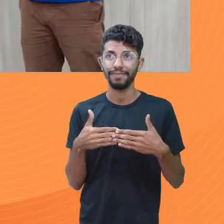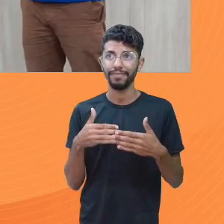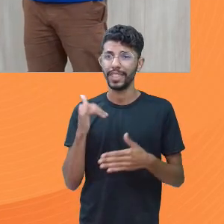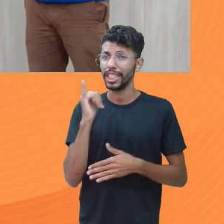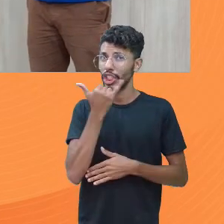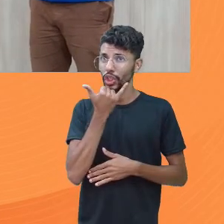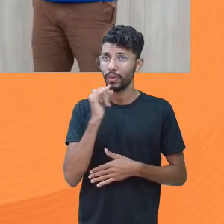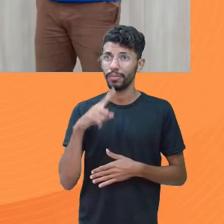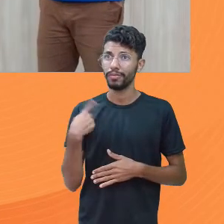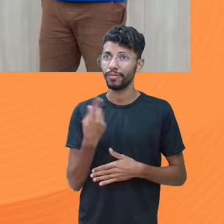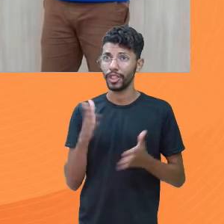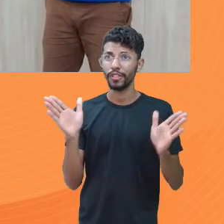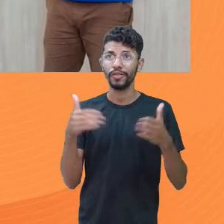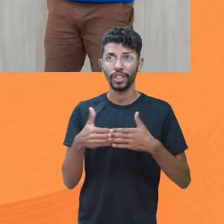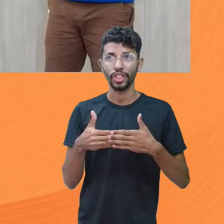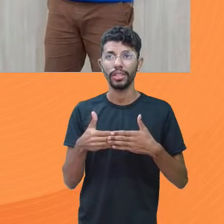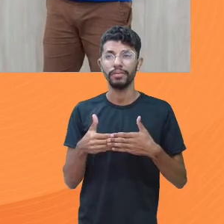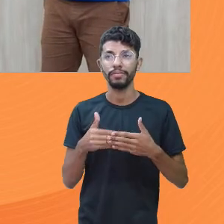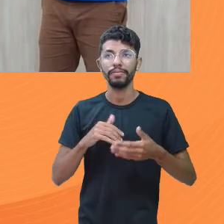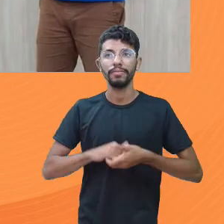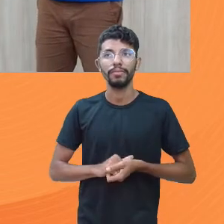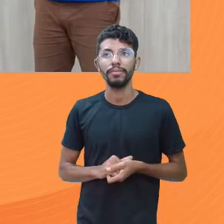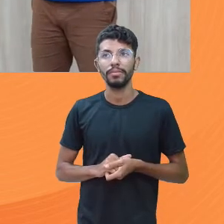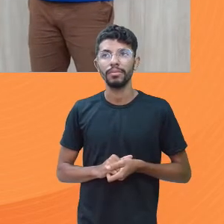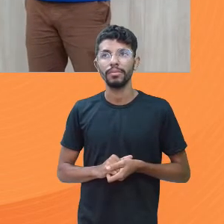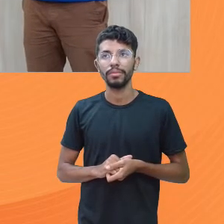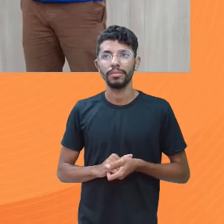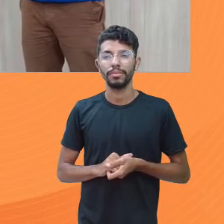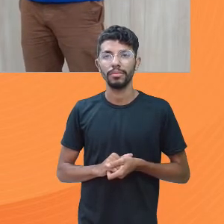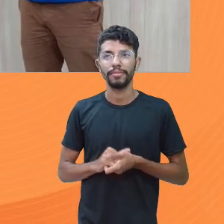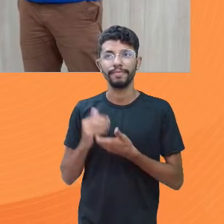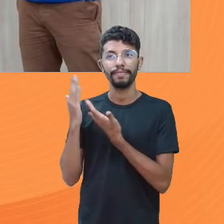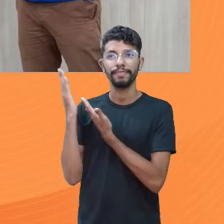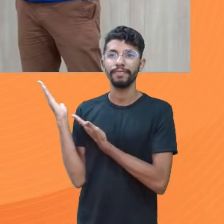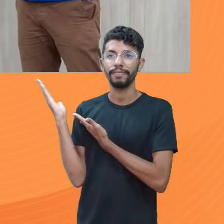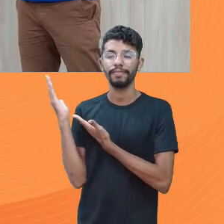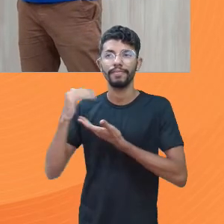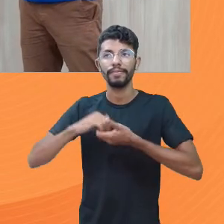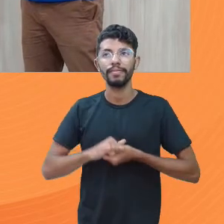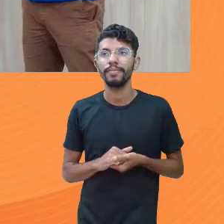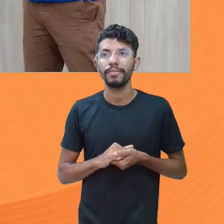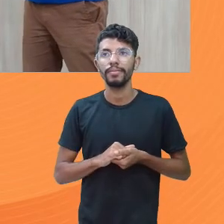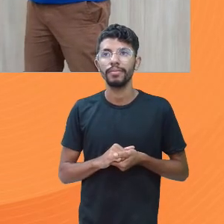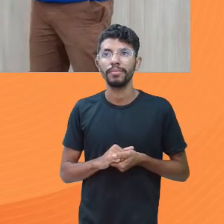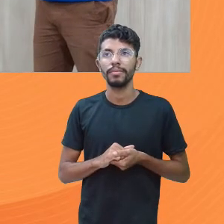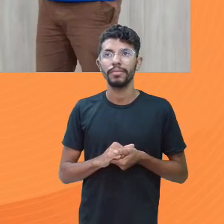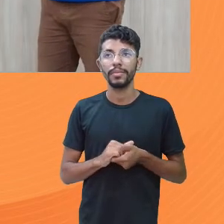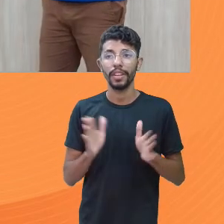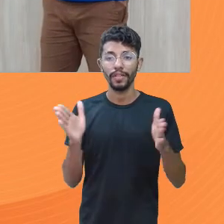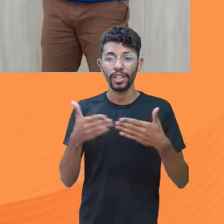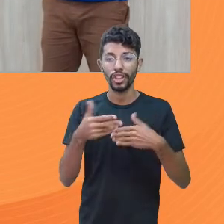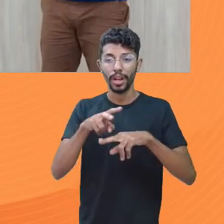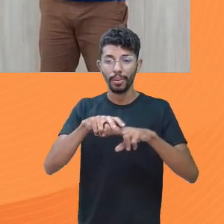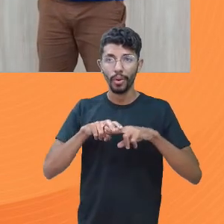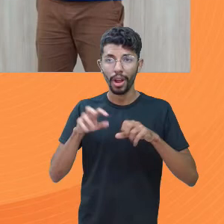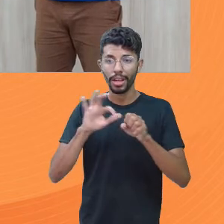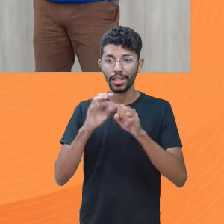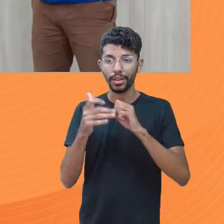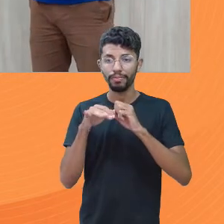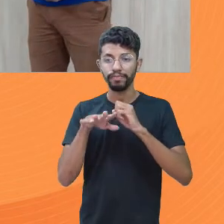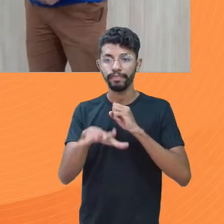are closed. Desculpa, nós estamos fechados. Closed due to COVID-19. Fechado por causa do